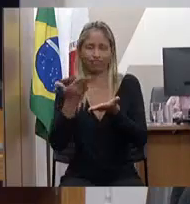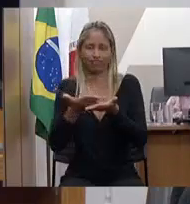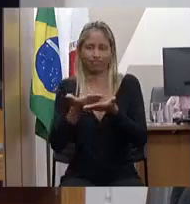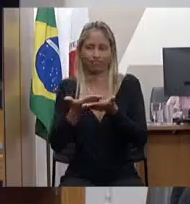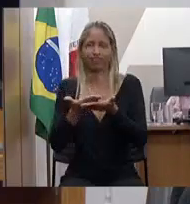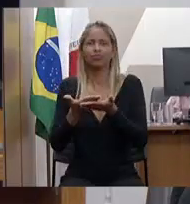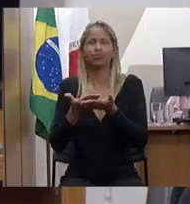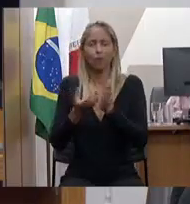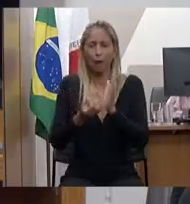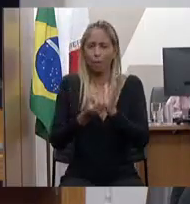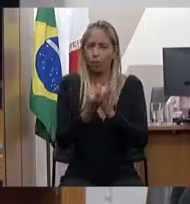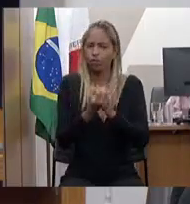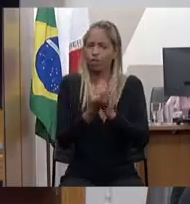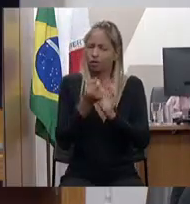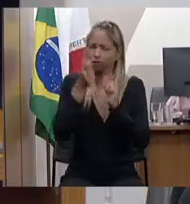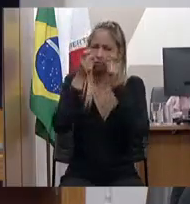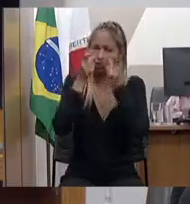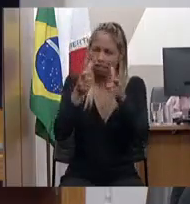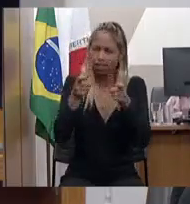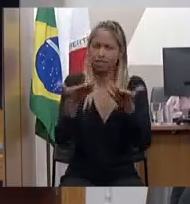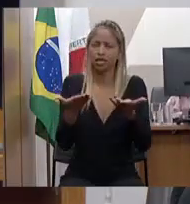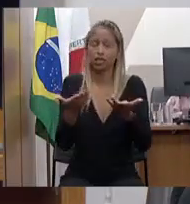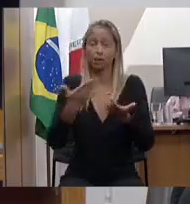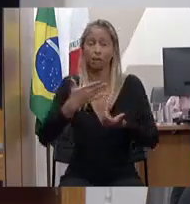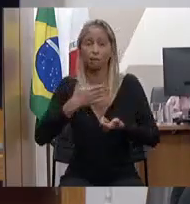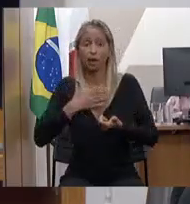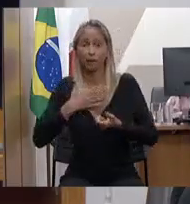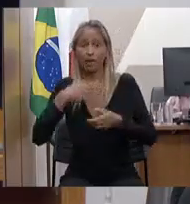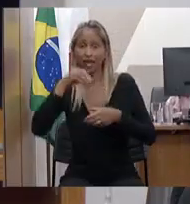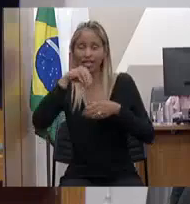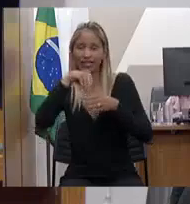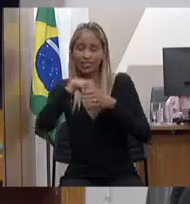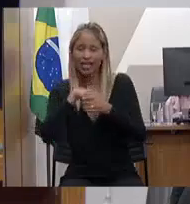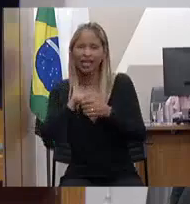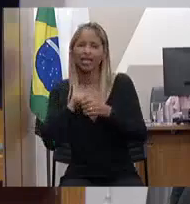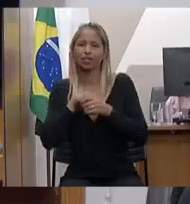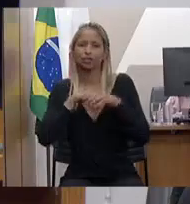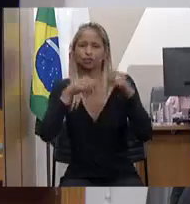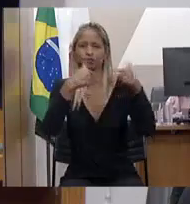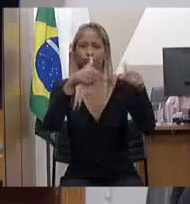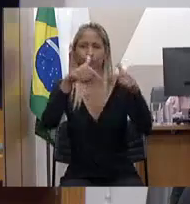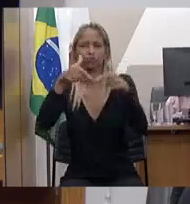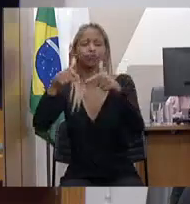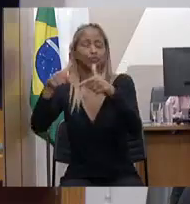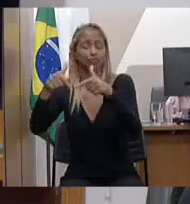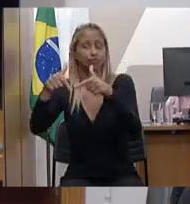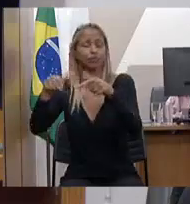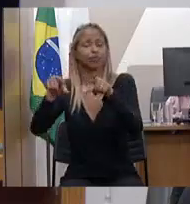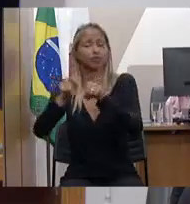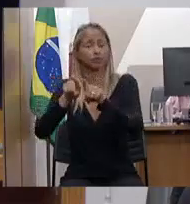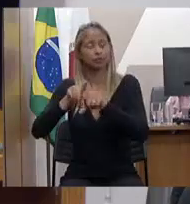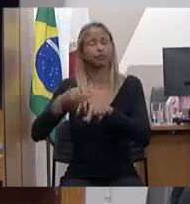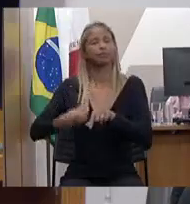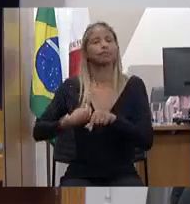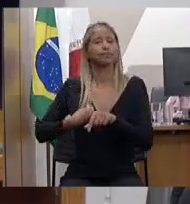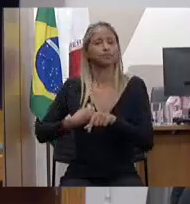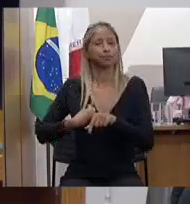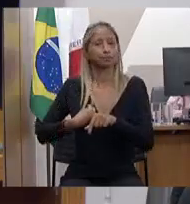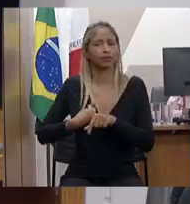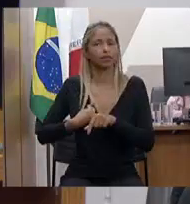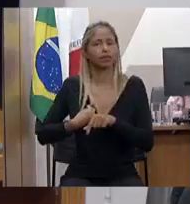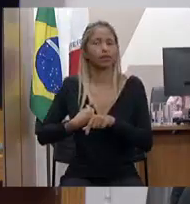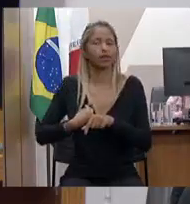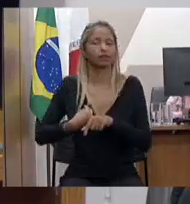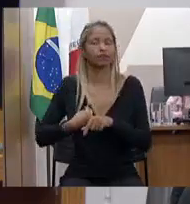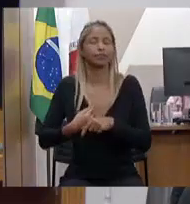que eu achei muito interessante e que para mim entra dentro do Espírito dessa o trabalhador que ele foi muito participativo então